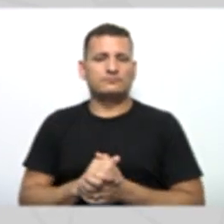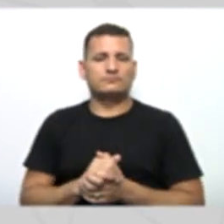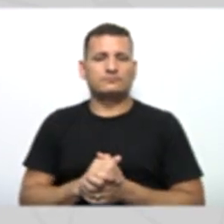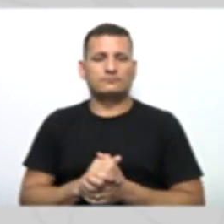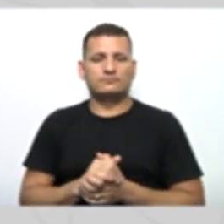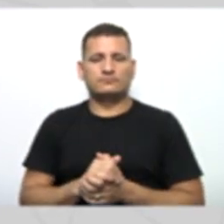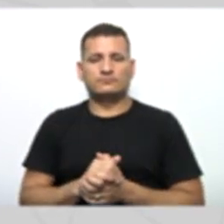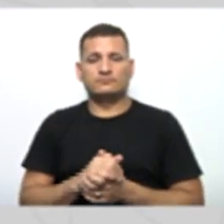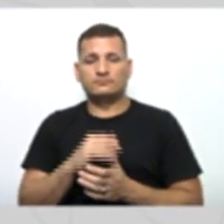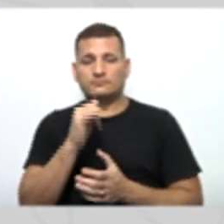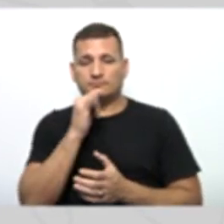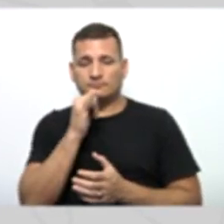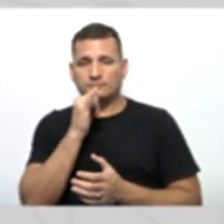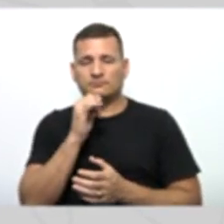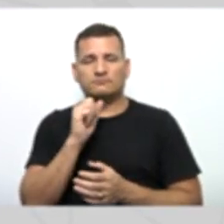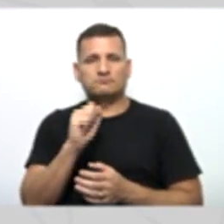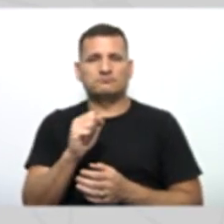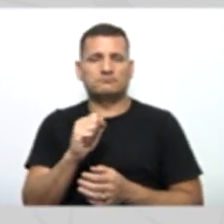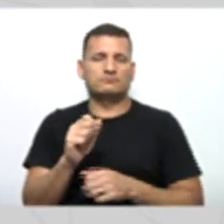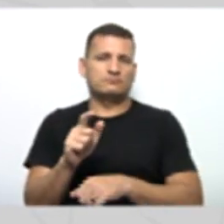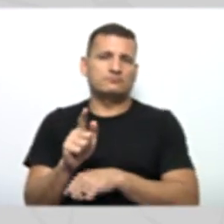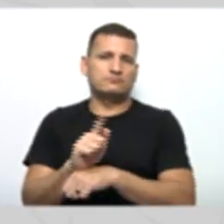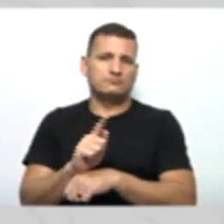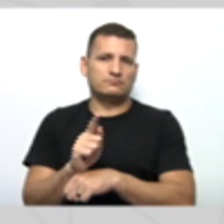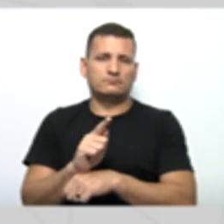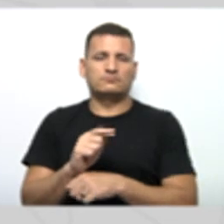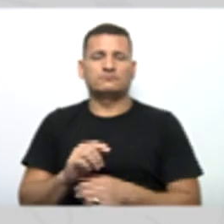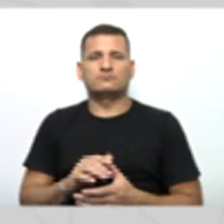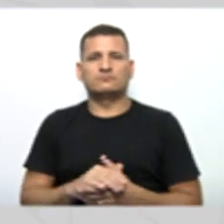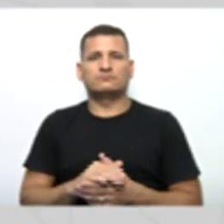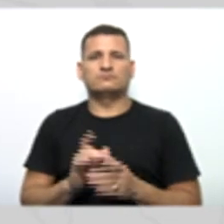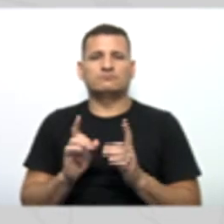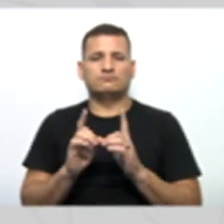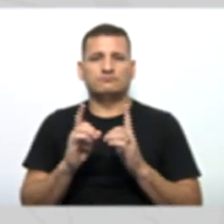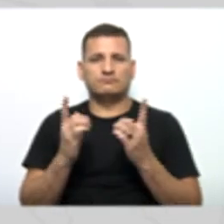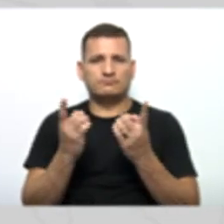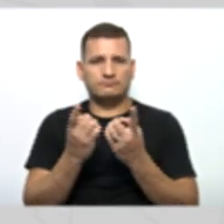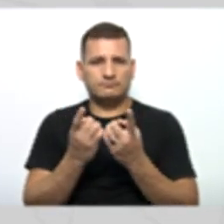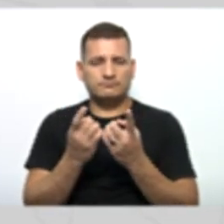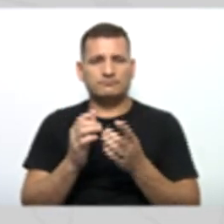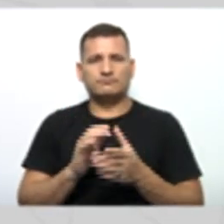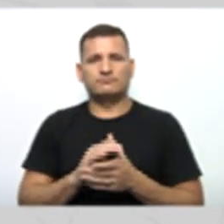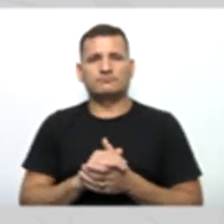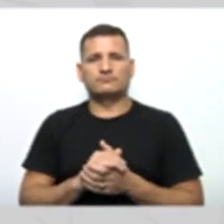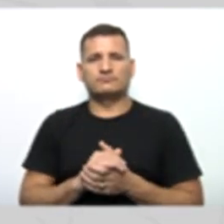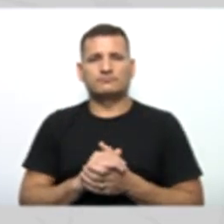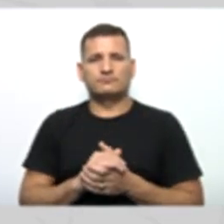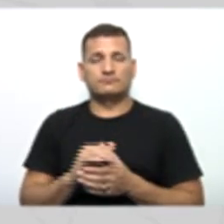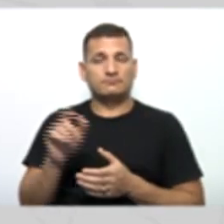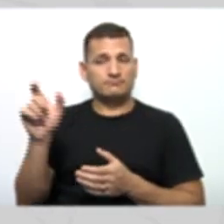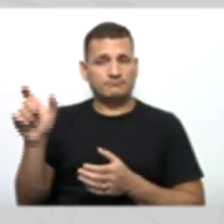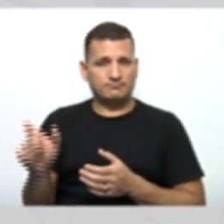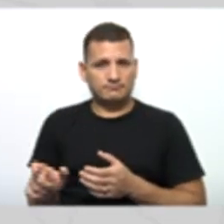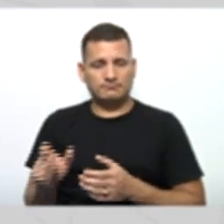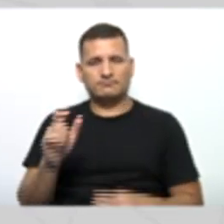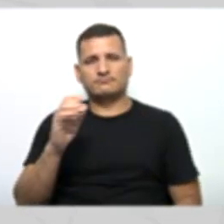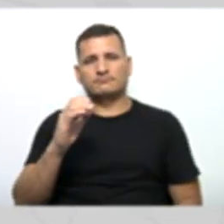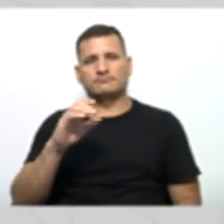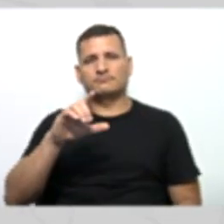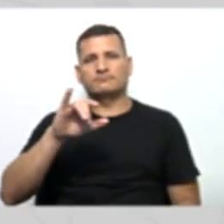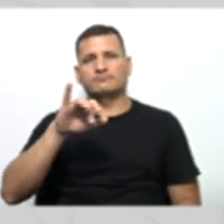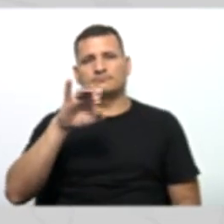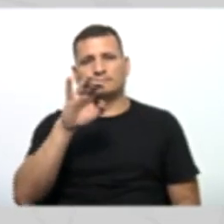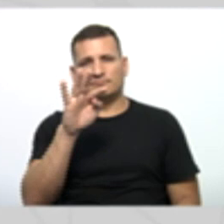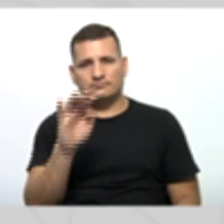exemplo, pode ser um gerente, um departamento, um cliente, certo? Em relação